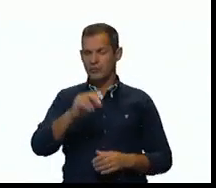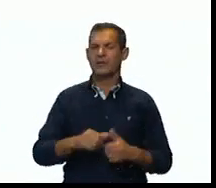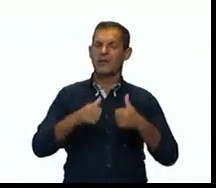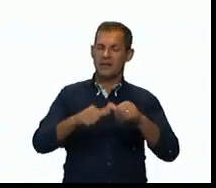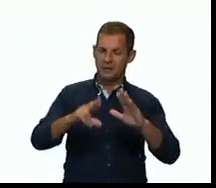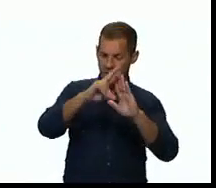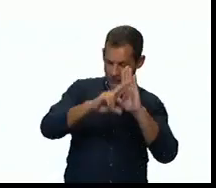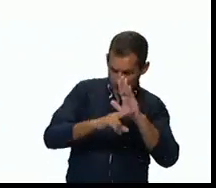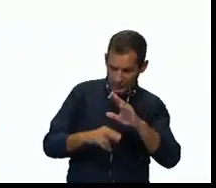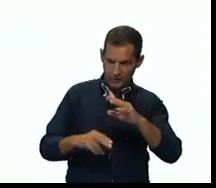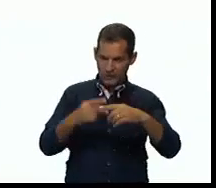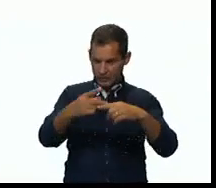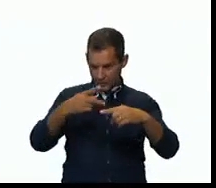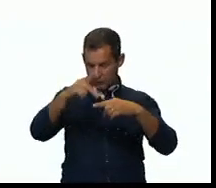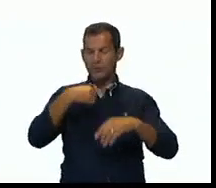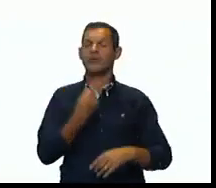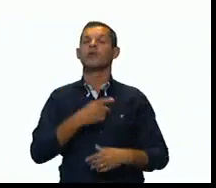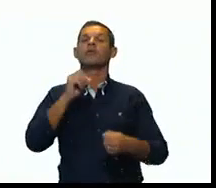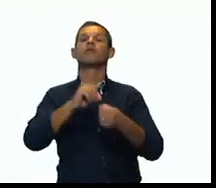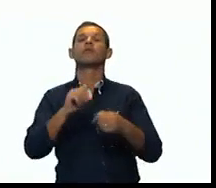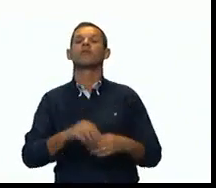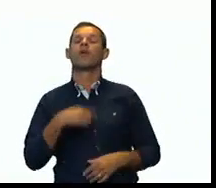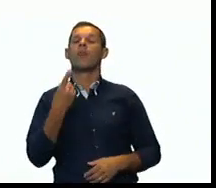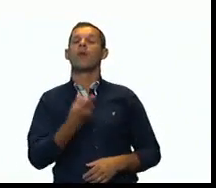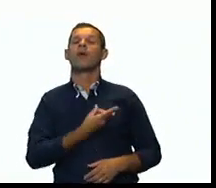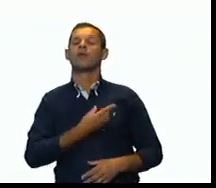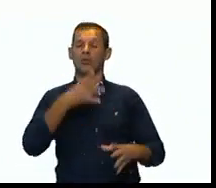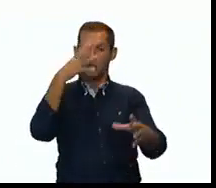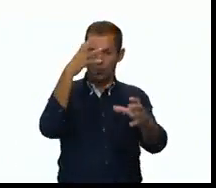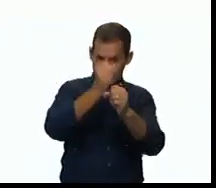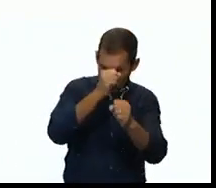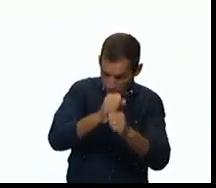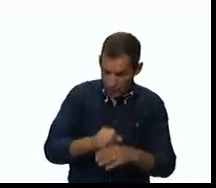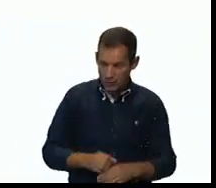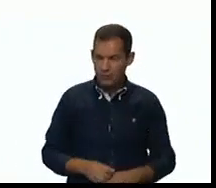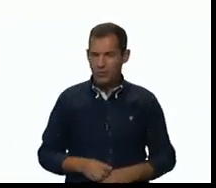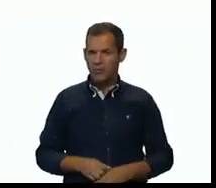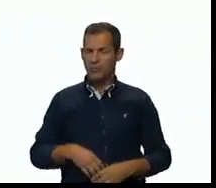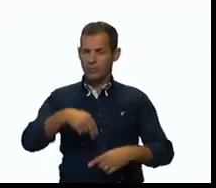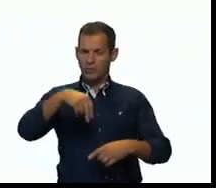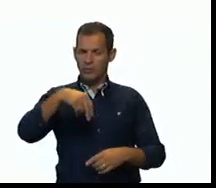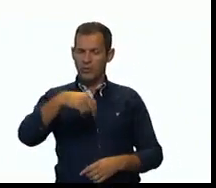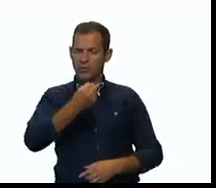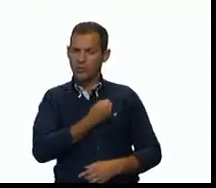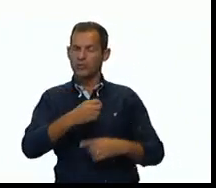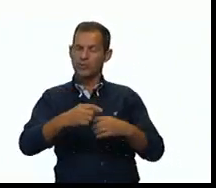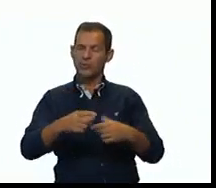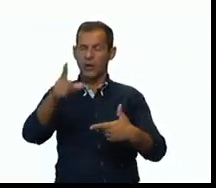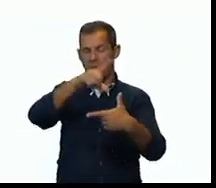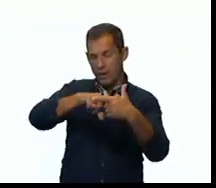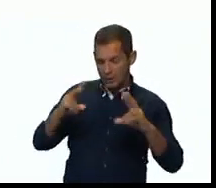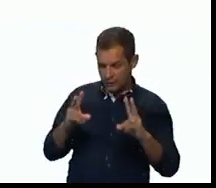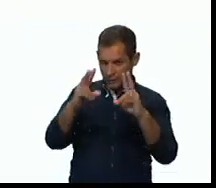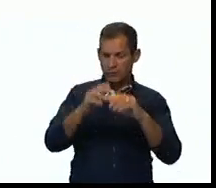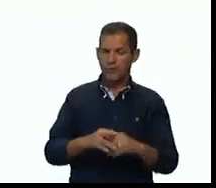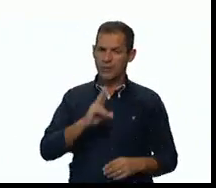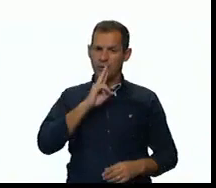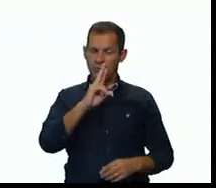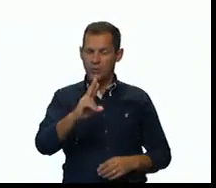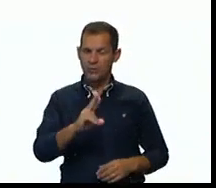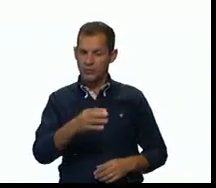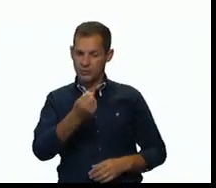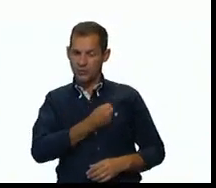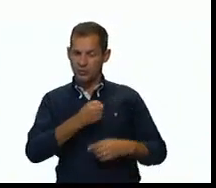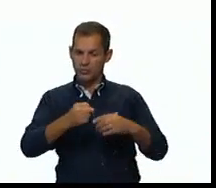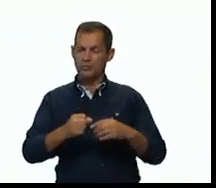essa regra da potência, o que nós vamos fazer? Nós vamos somar 1 no expoente e dividir o valor pelo resultado no